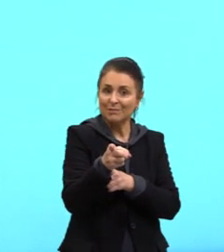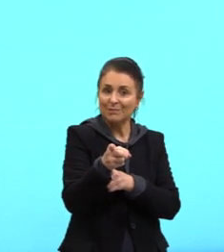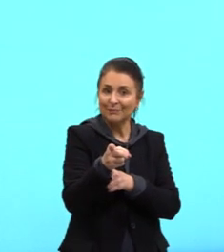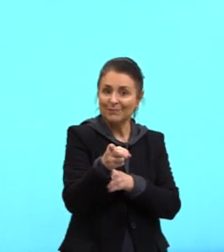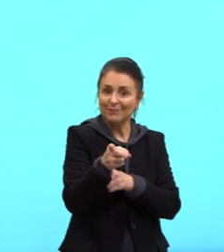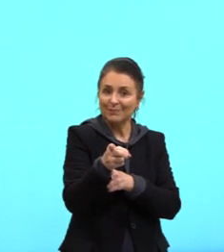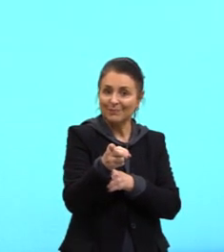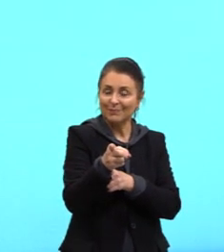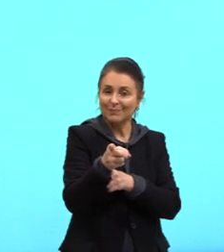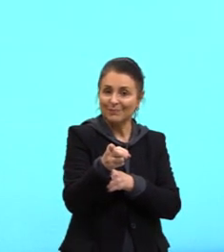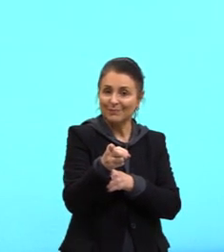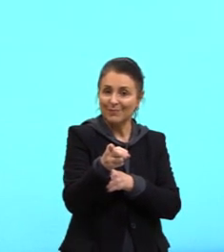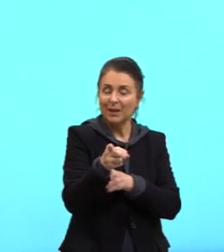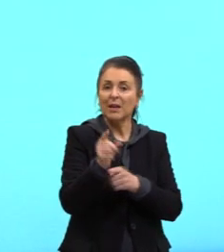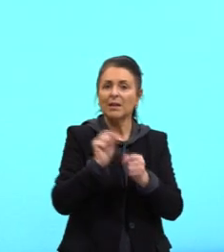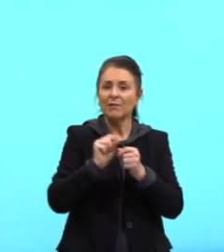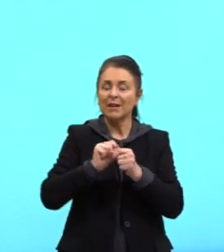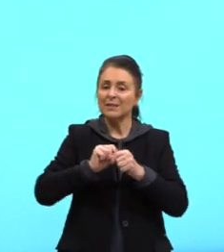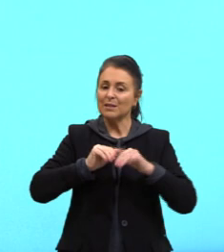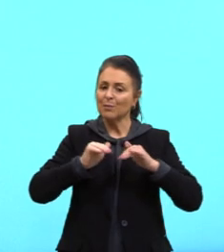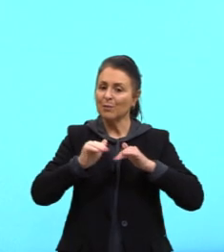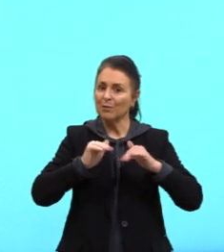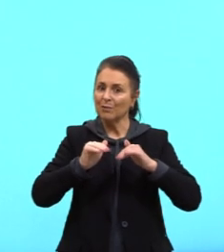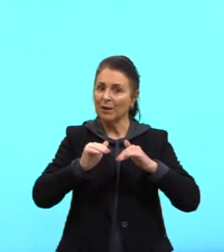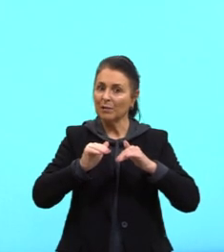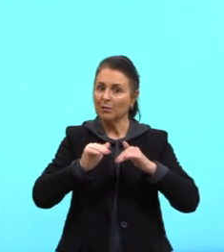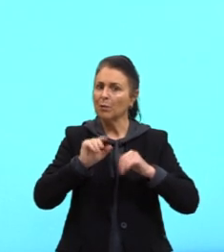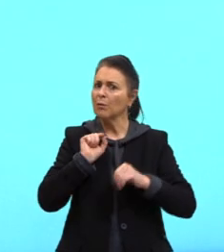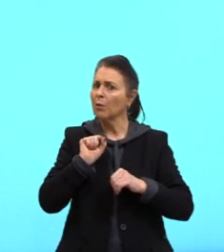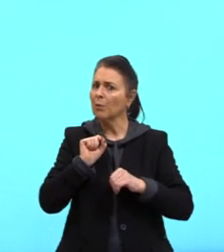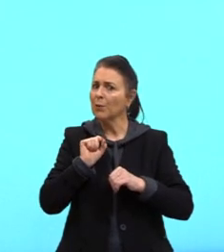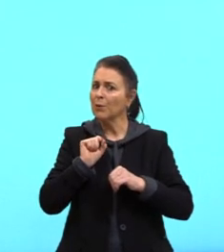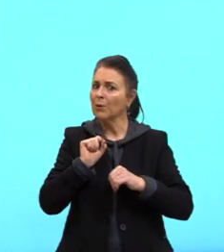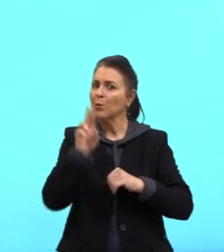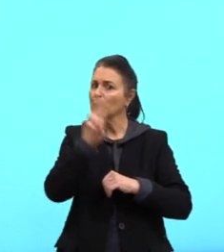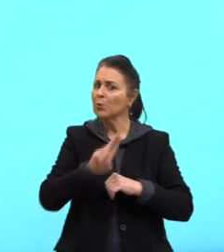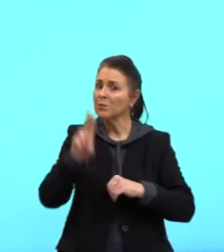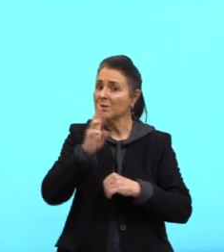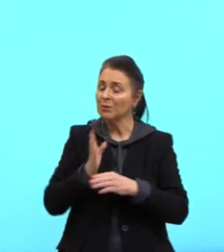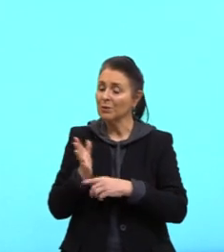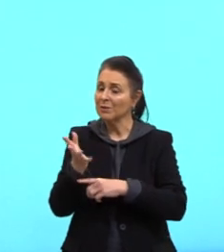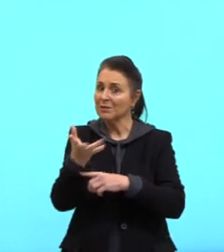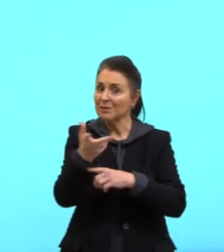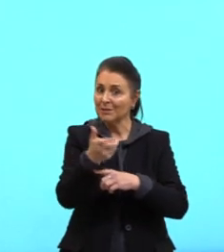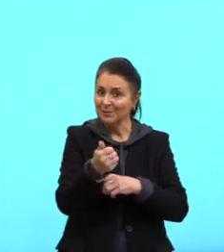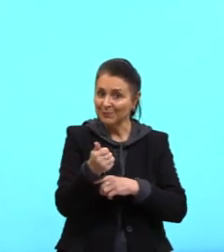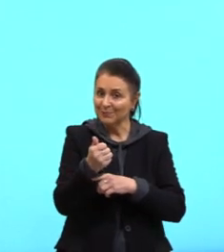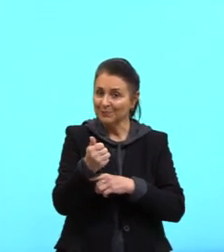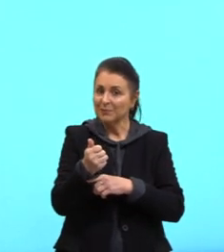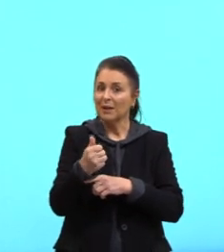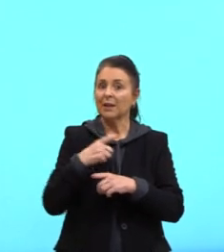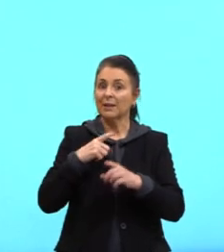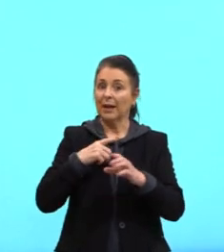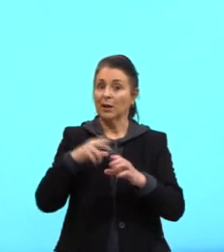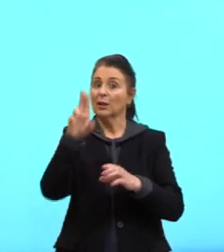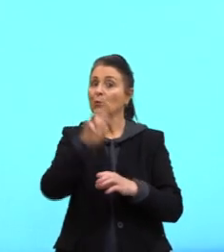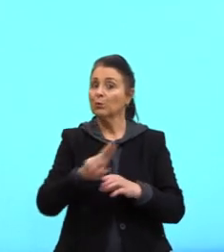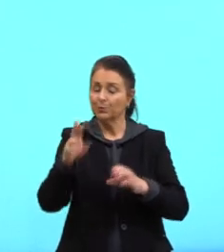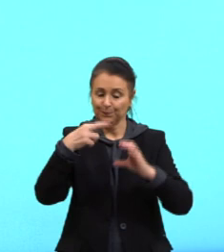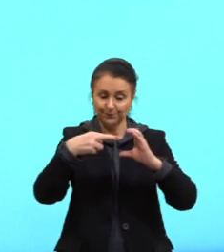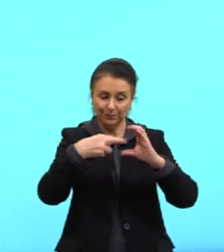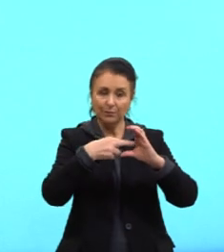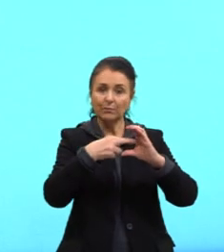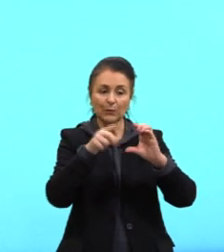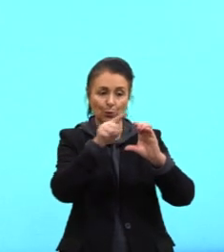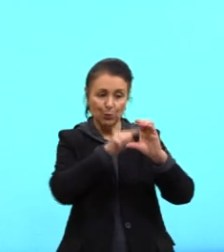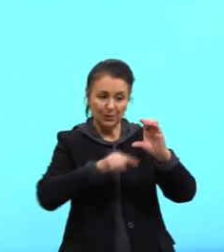ficar é fazer esse movimento é aceleração essa velocidade tangencial a gente usa o raio desse